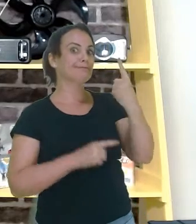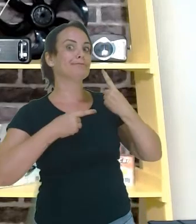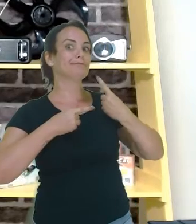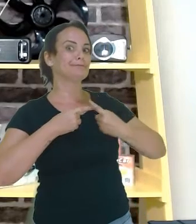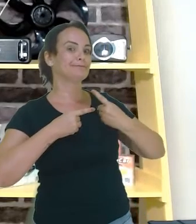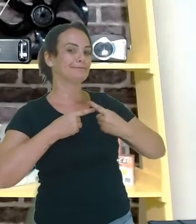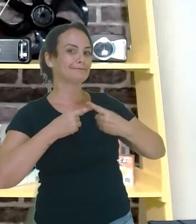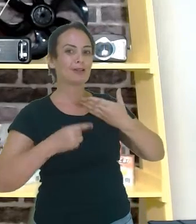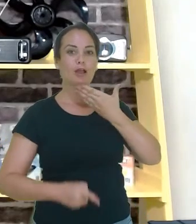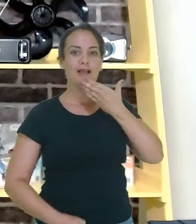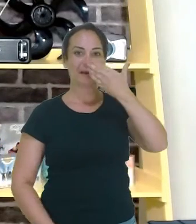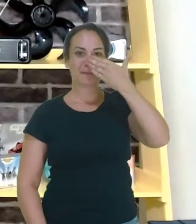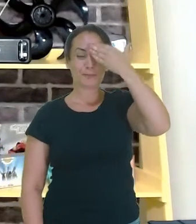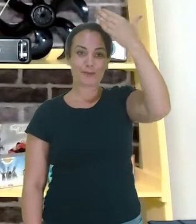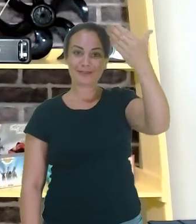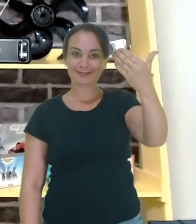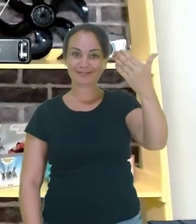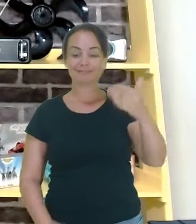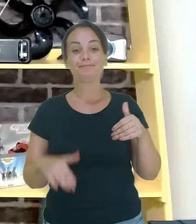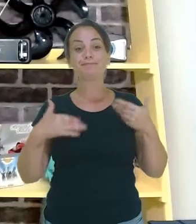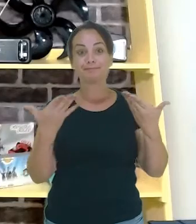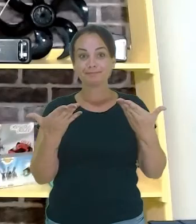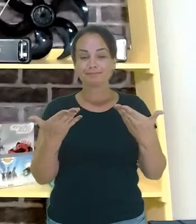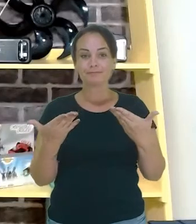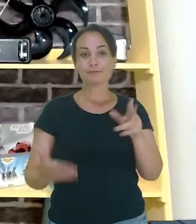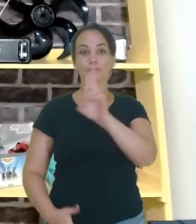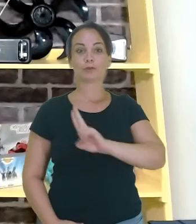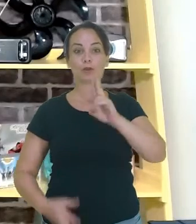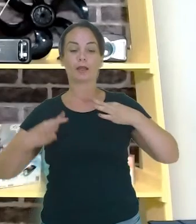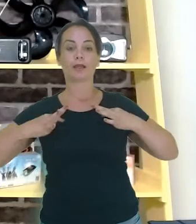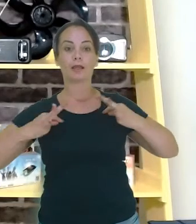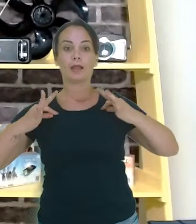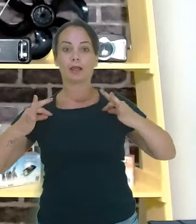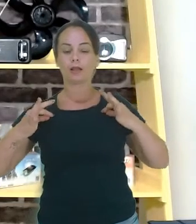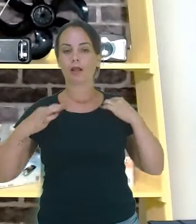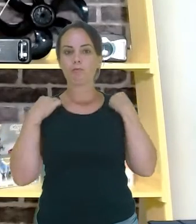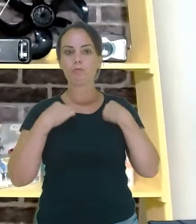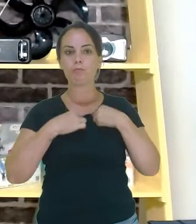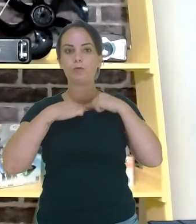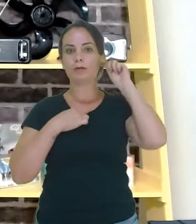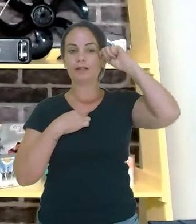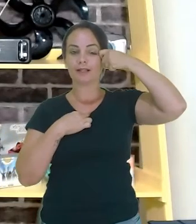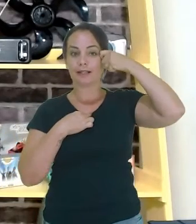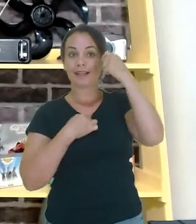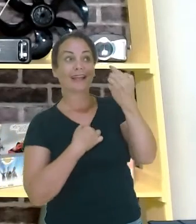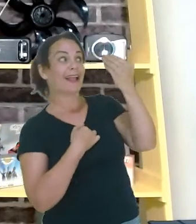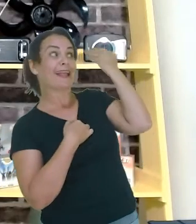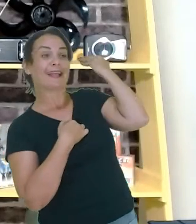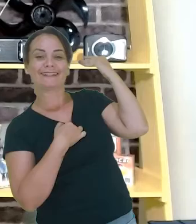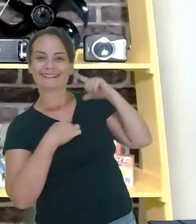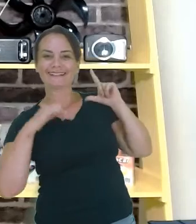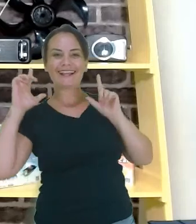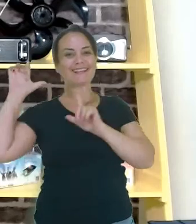grande, graças à minha descendência árabe. Bom, eu estou usando uma camiseta polo preta e atrás de mim tem o meu